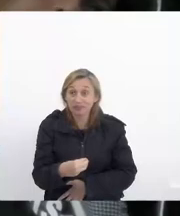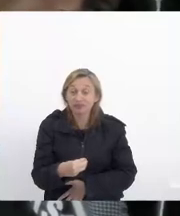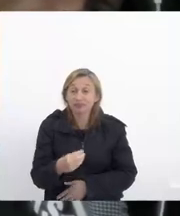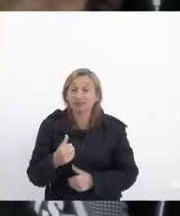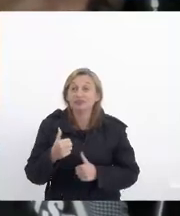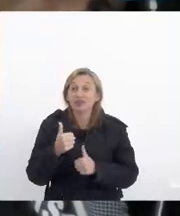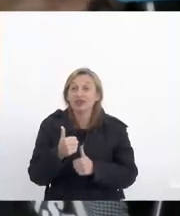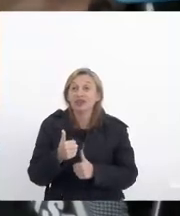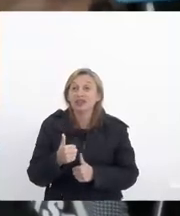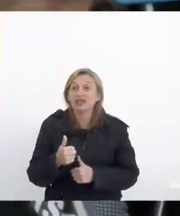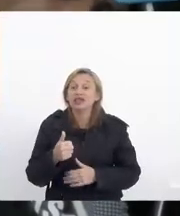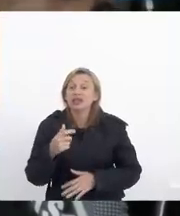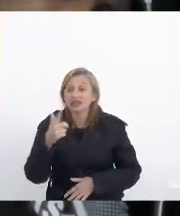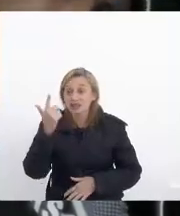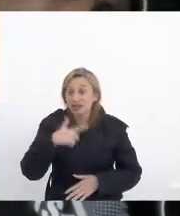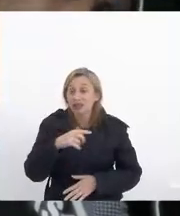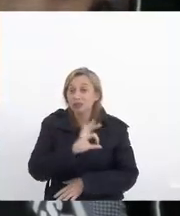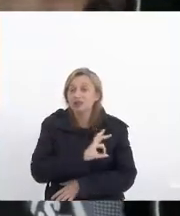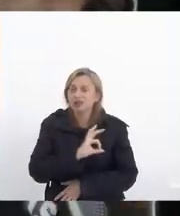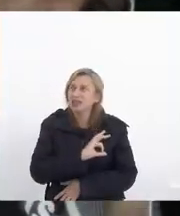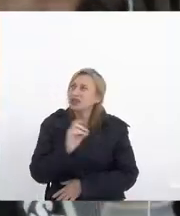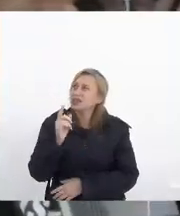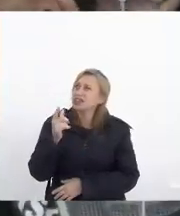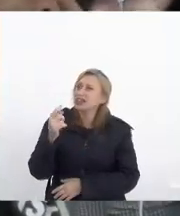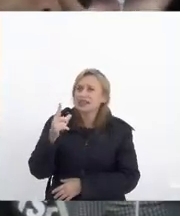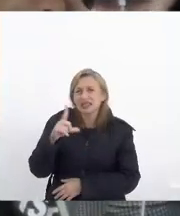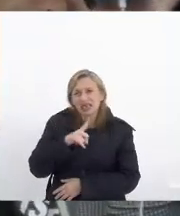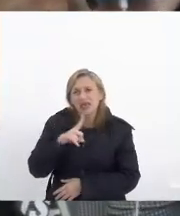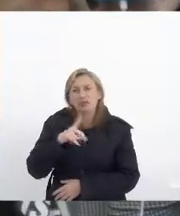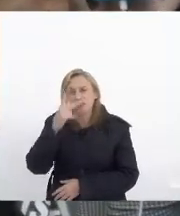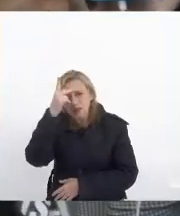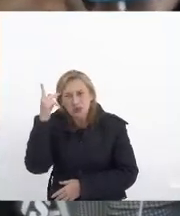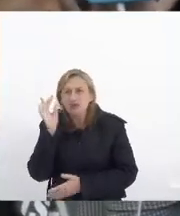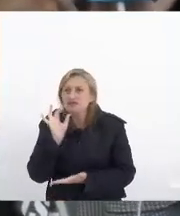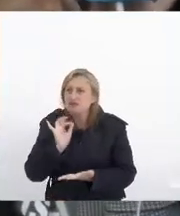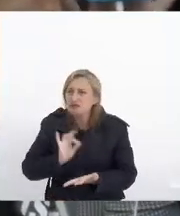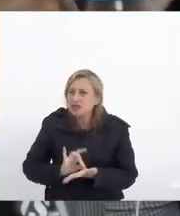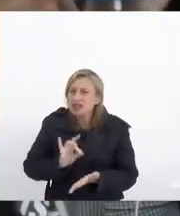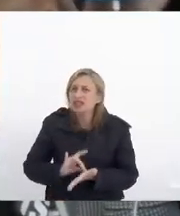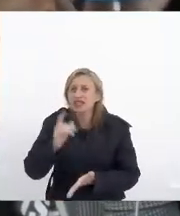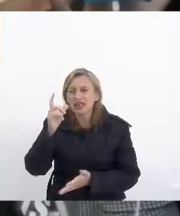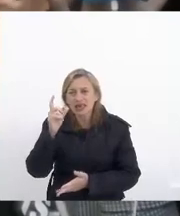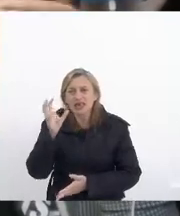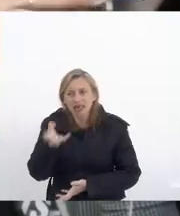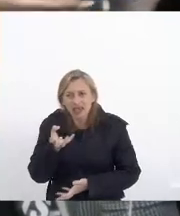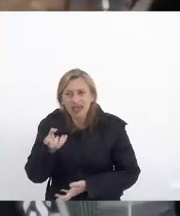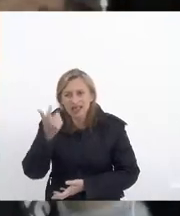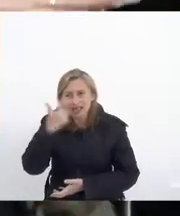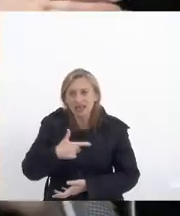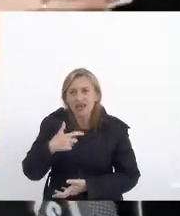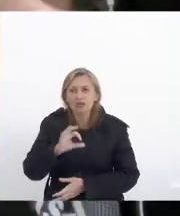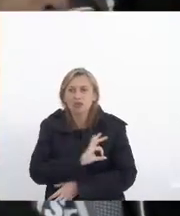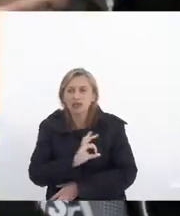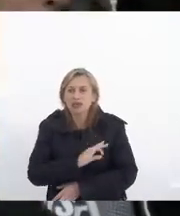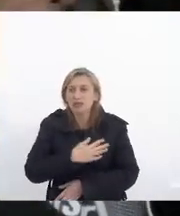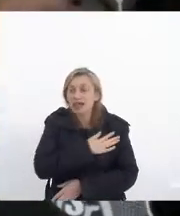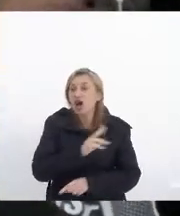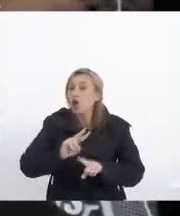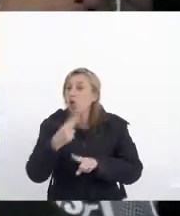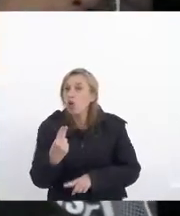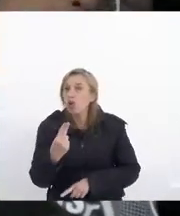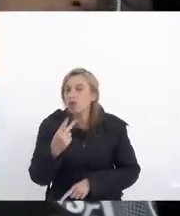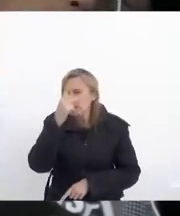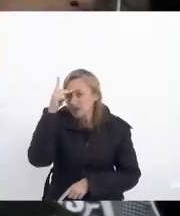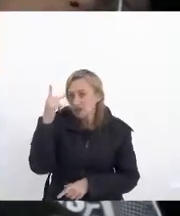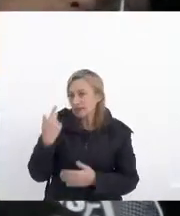essa profissão. E será que nós vamos ter pessoas realmente que queiram ser policial militar, ou nós vamos ter pessoas que não está